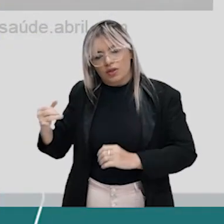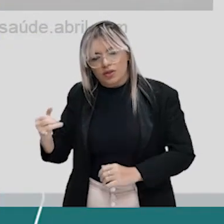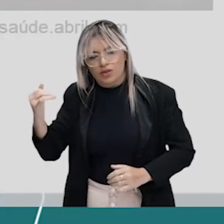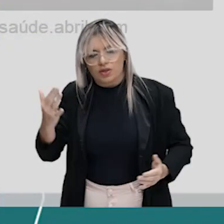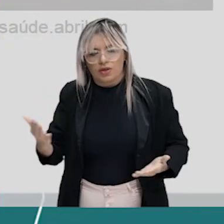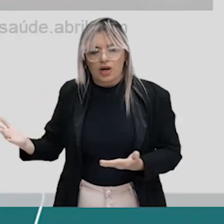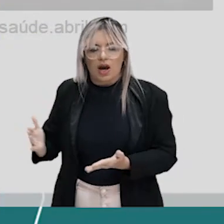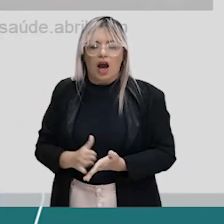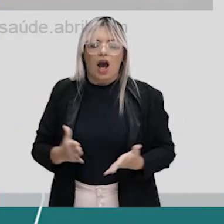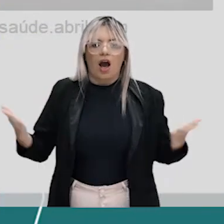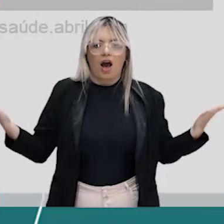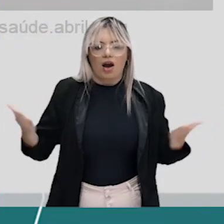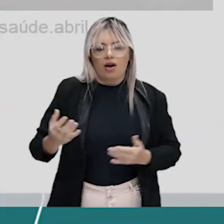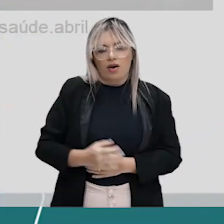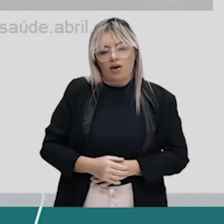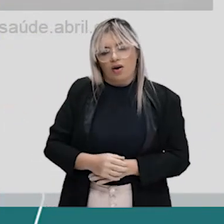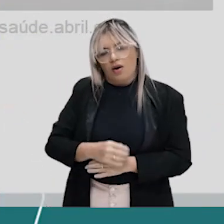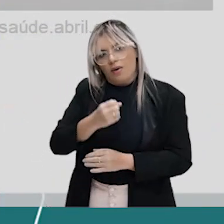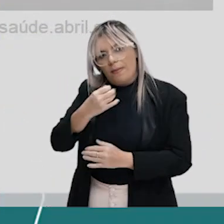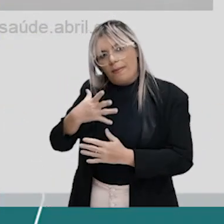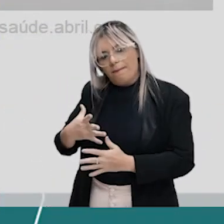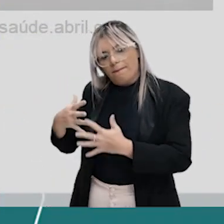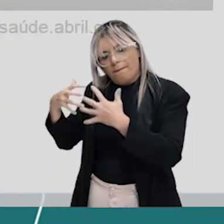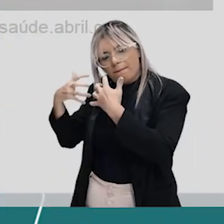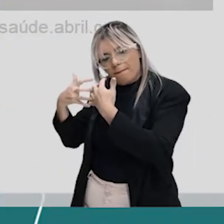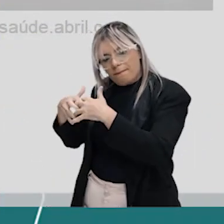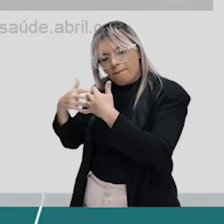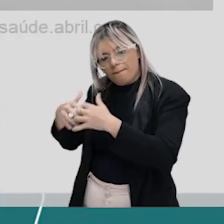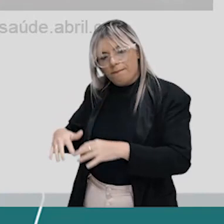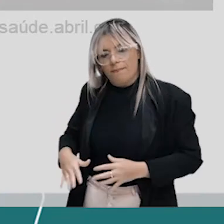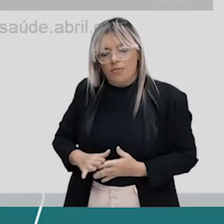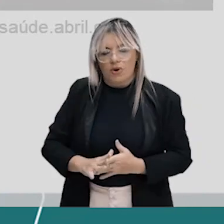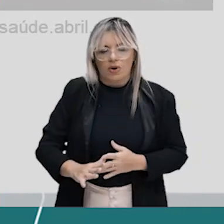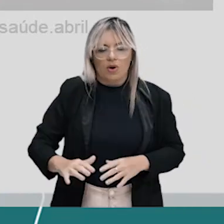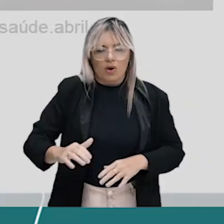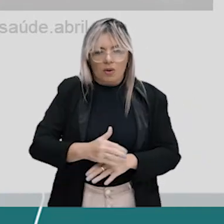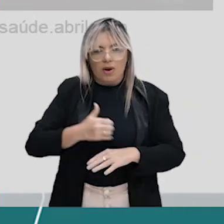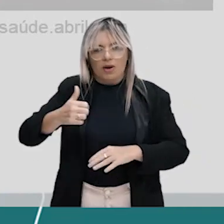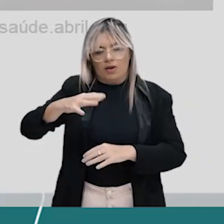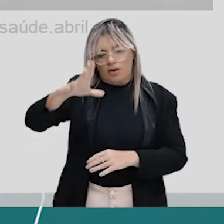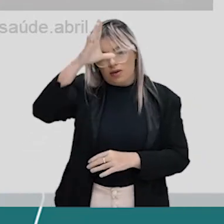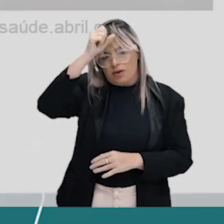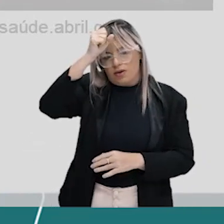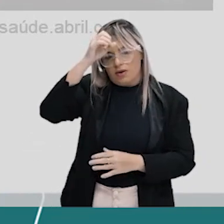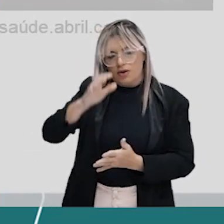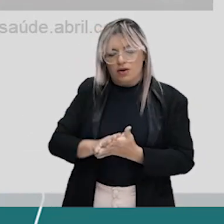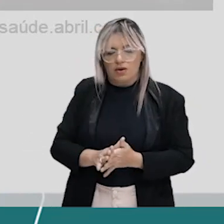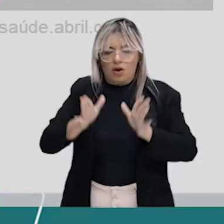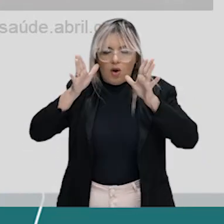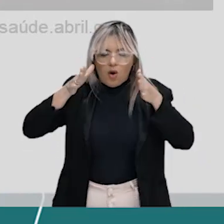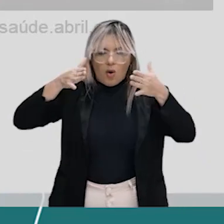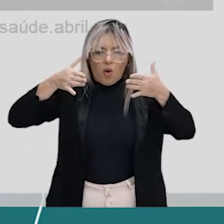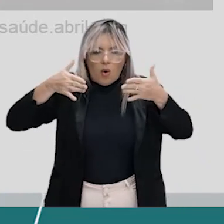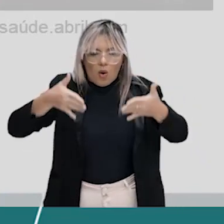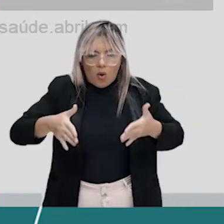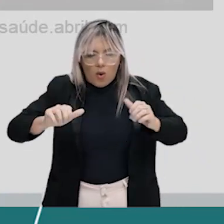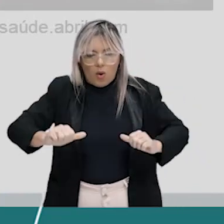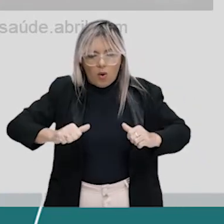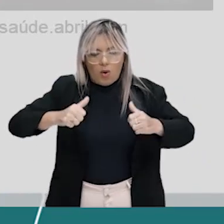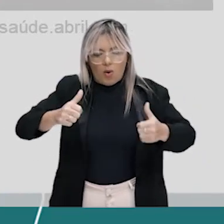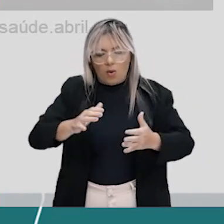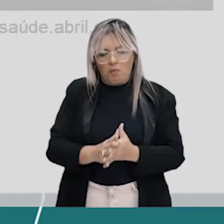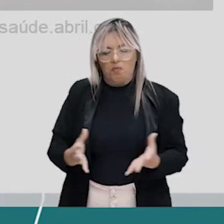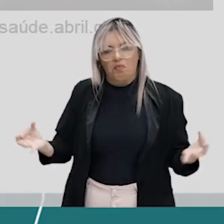Benefícios cognitivos. Potencializa o aprendizado, aumenta a concentração, otimiza